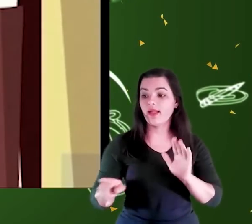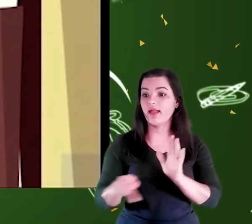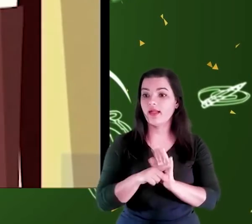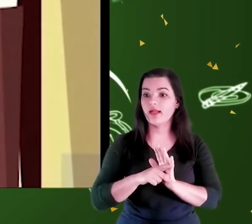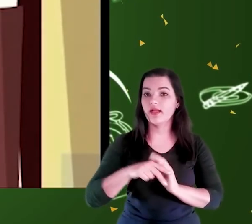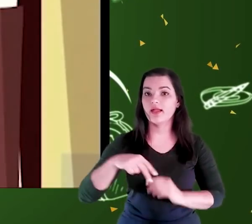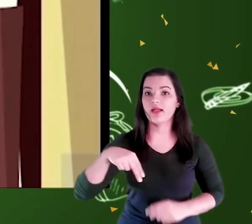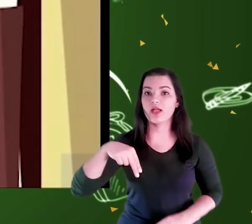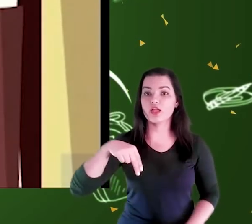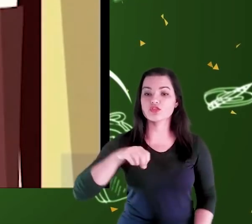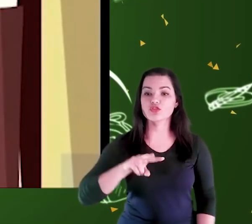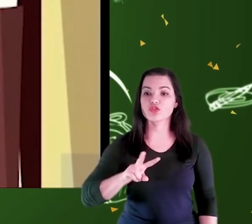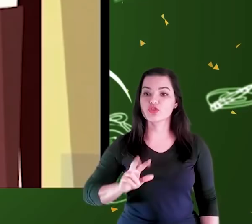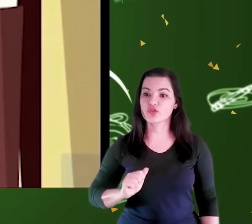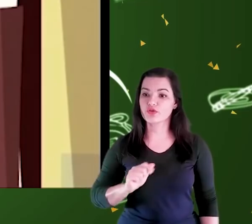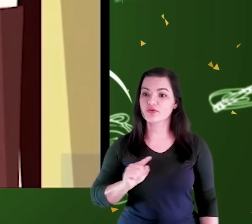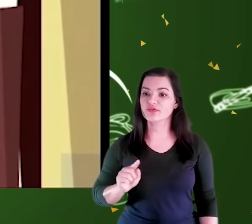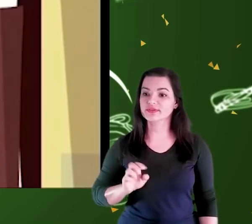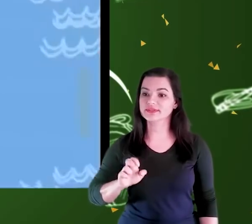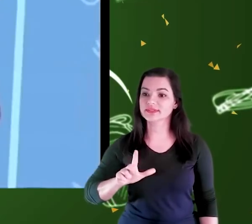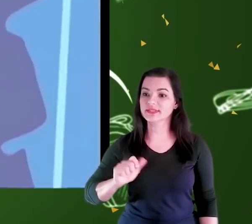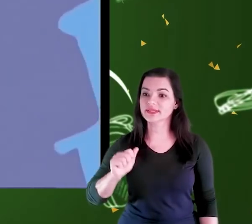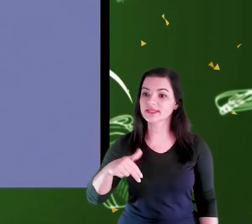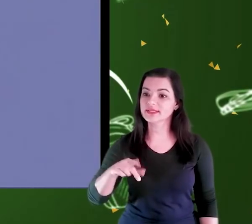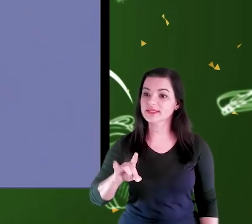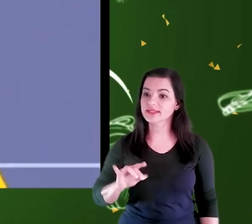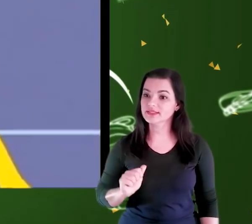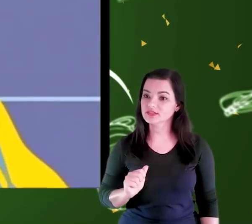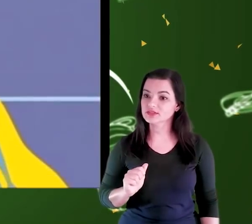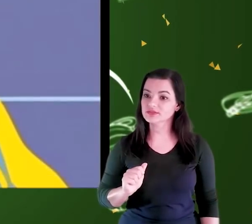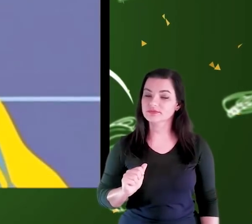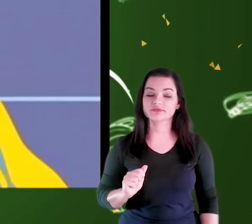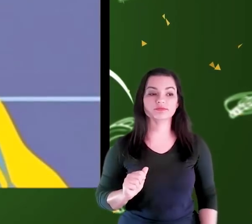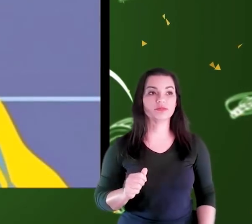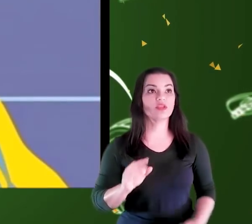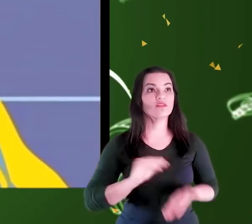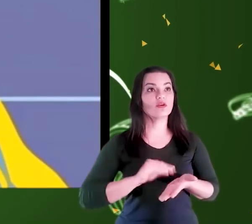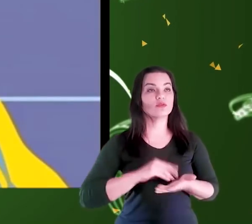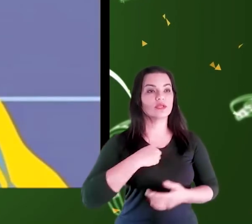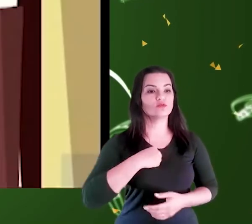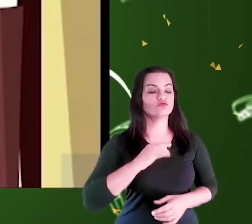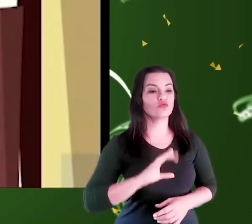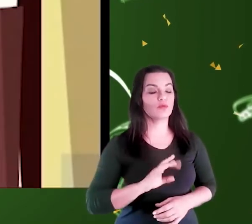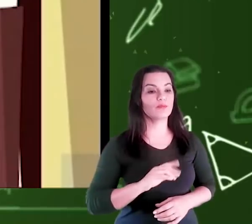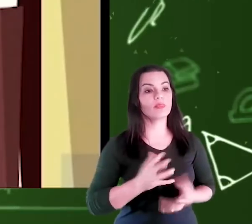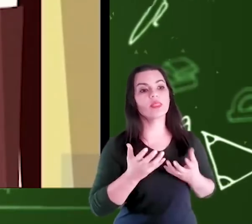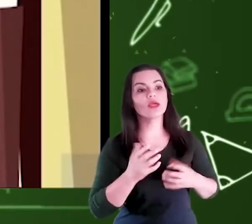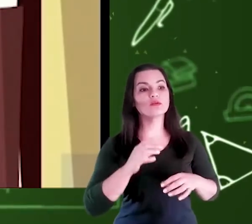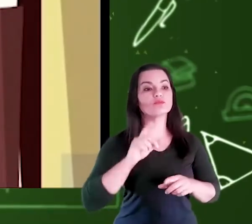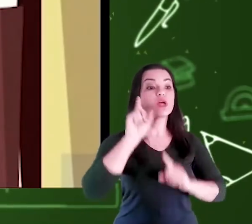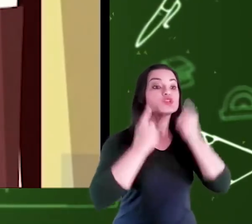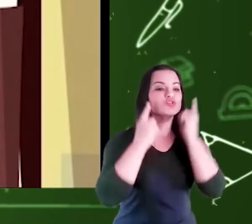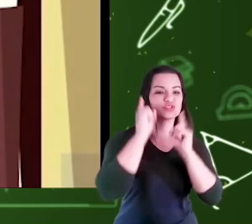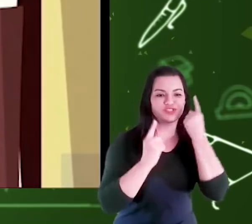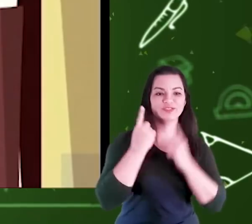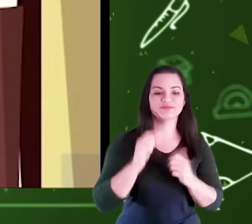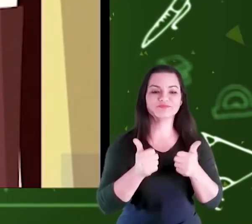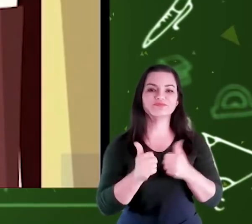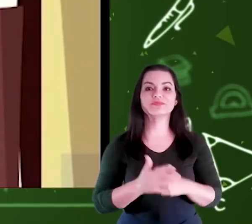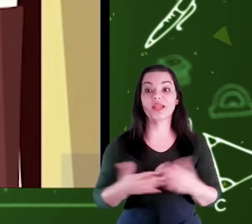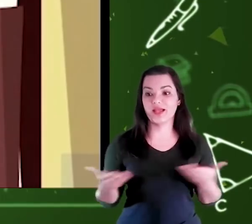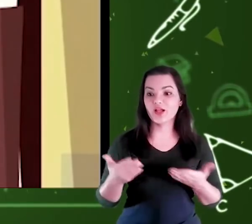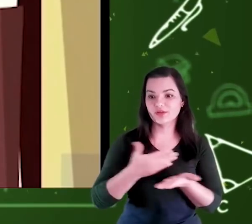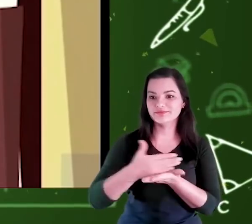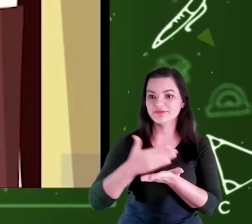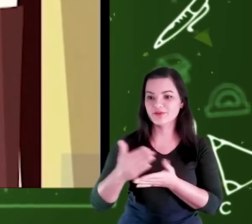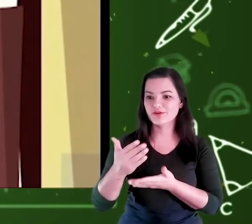Zelândia. Agora só falta eu. Quero... o Chile. Tá bom, agora a gente já pode